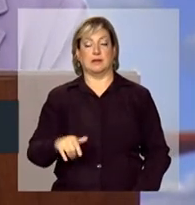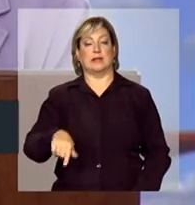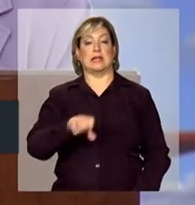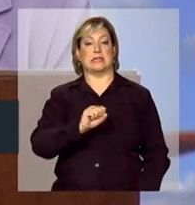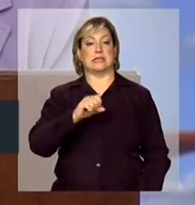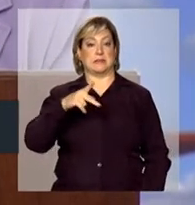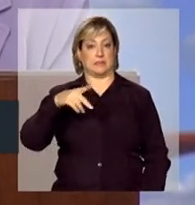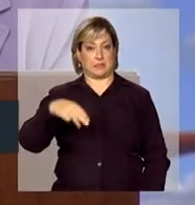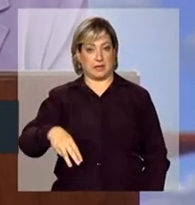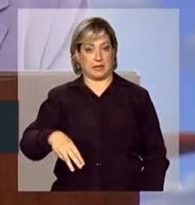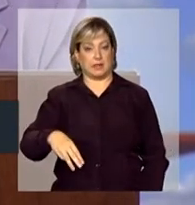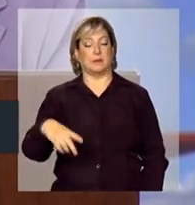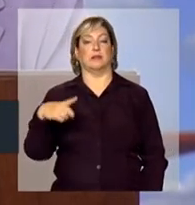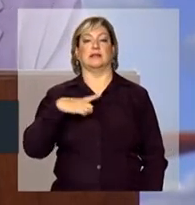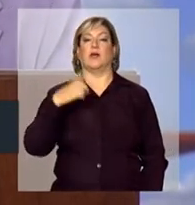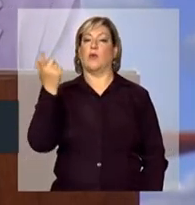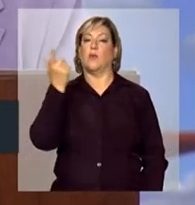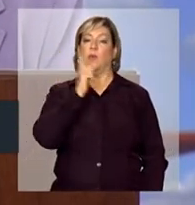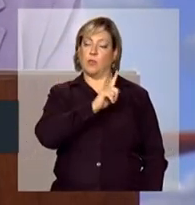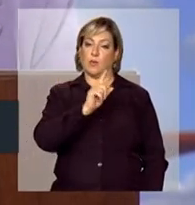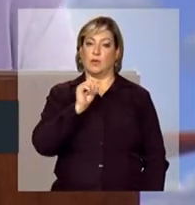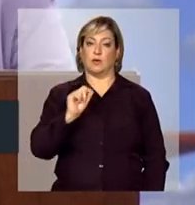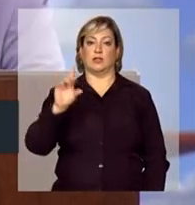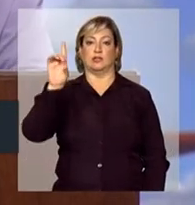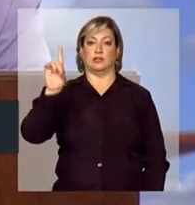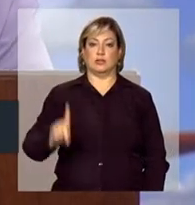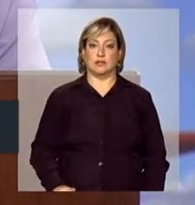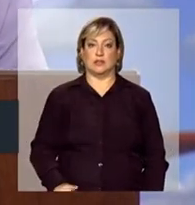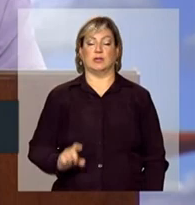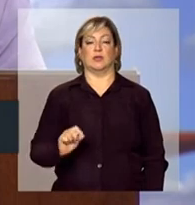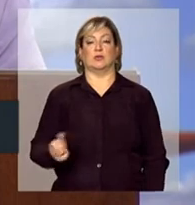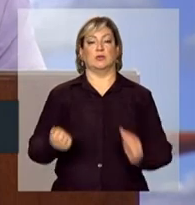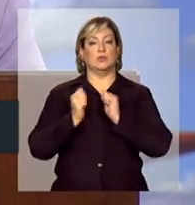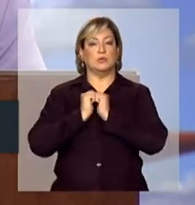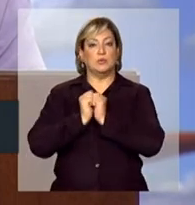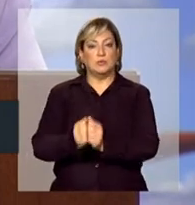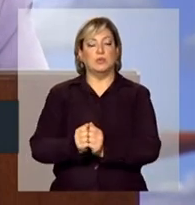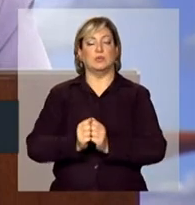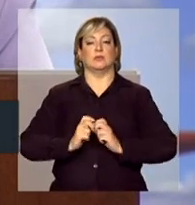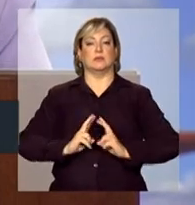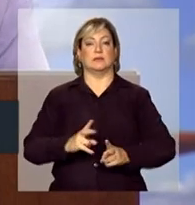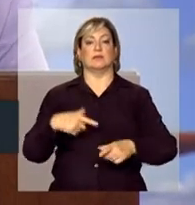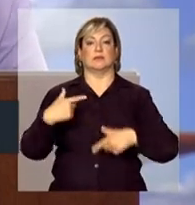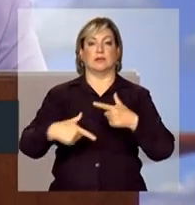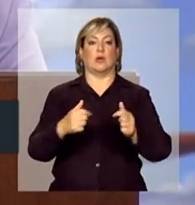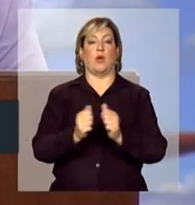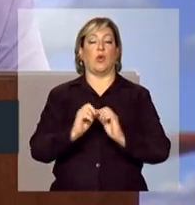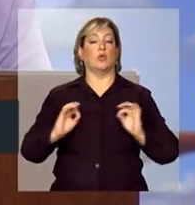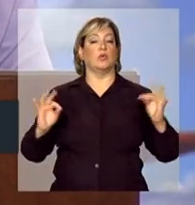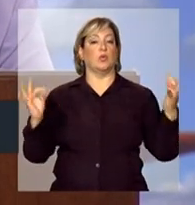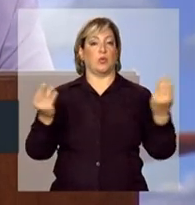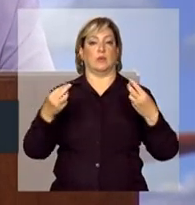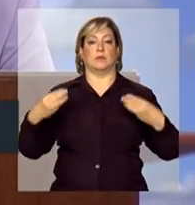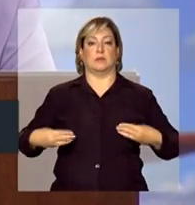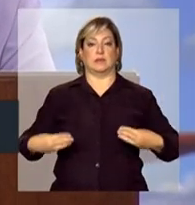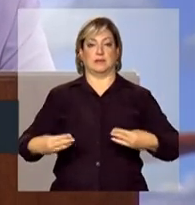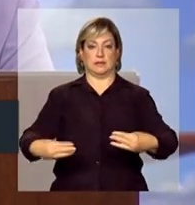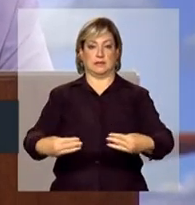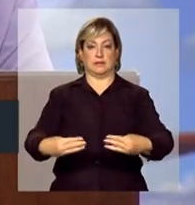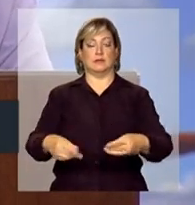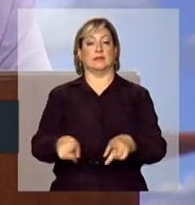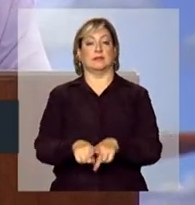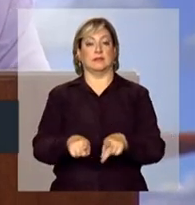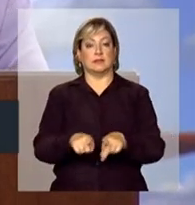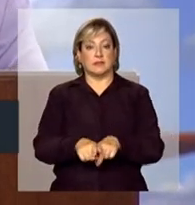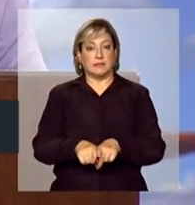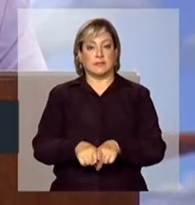SPM conquistou o direito de caminhar lado a lado com todos os Ministérios e